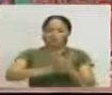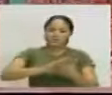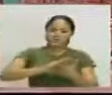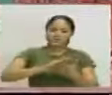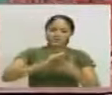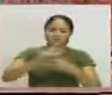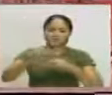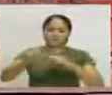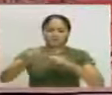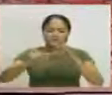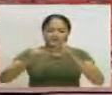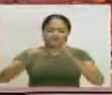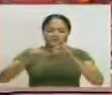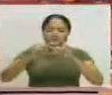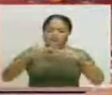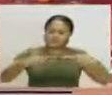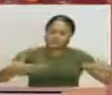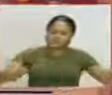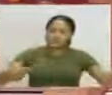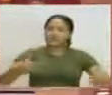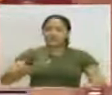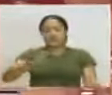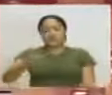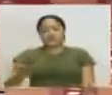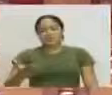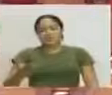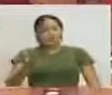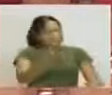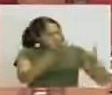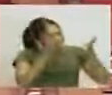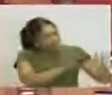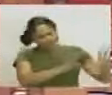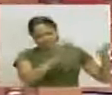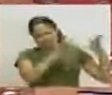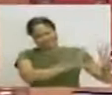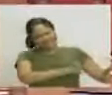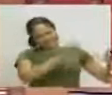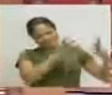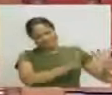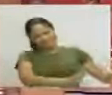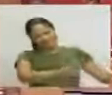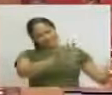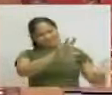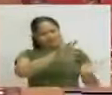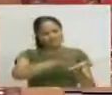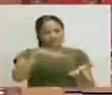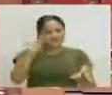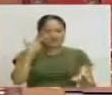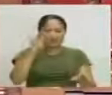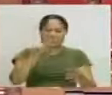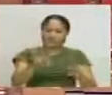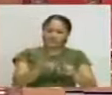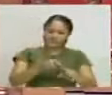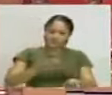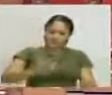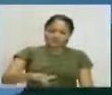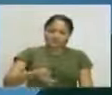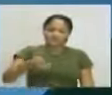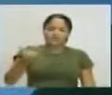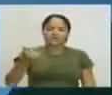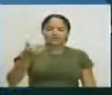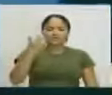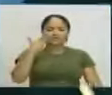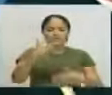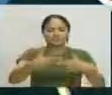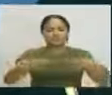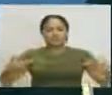ser honesto, quando eu me recuso a ser verdadeiro, quando eu faço proveito de alguma coisa que é pública, eu levo para o meu bolso aquilo